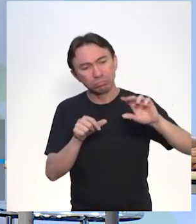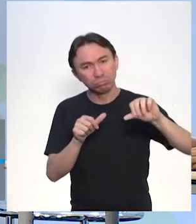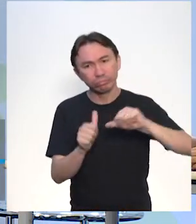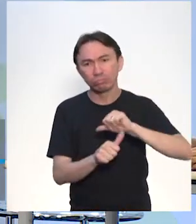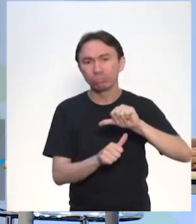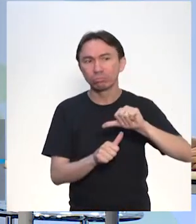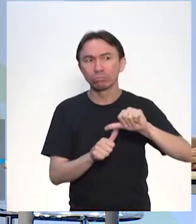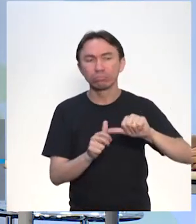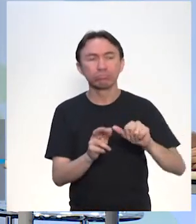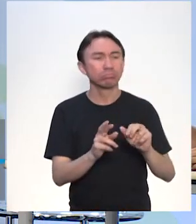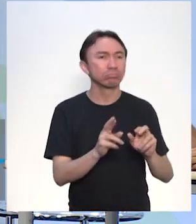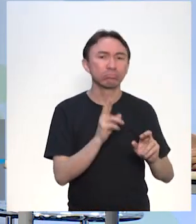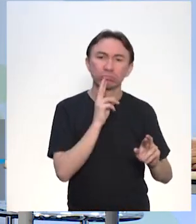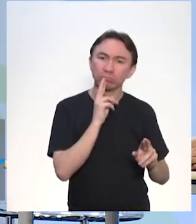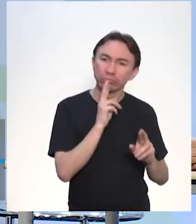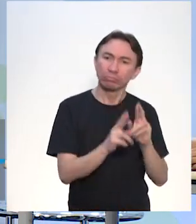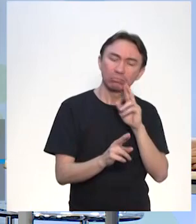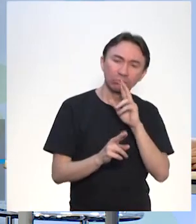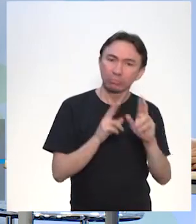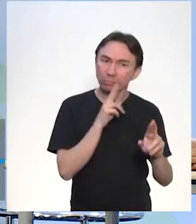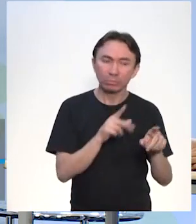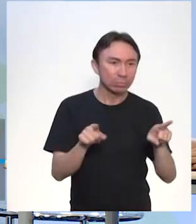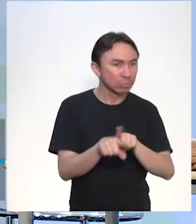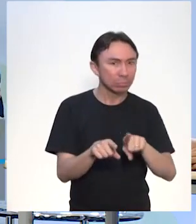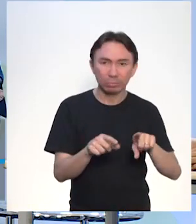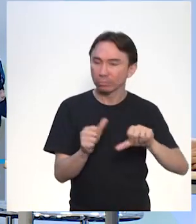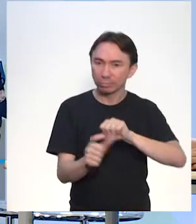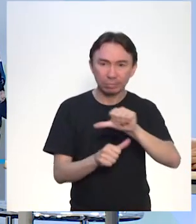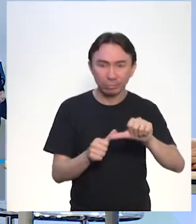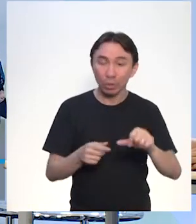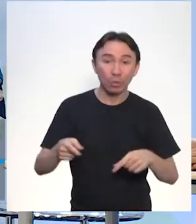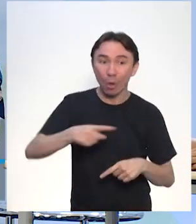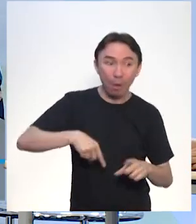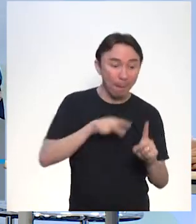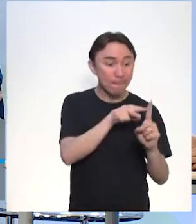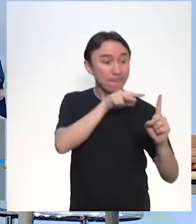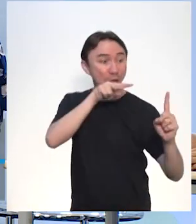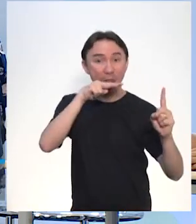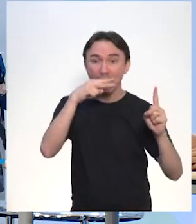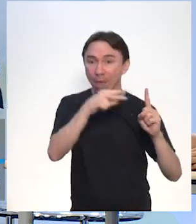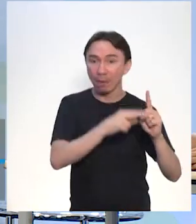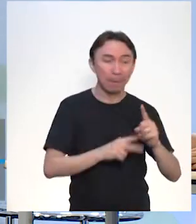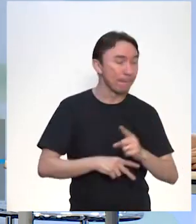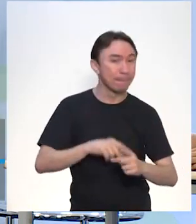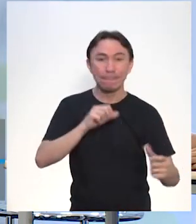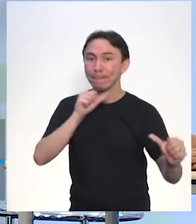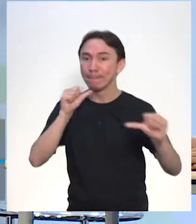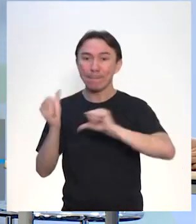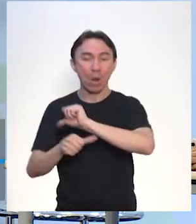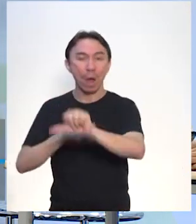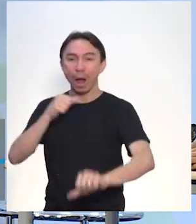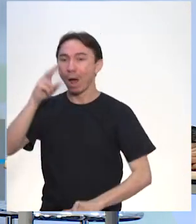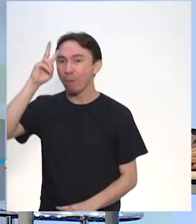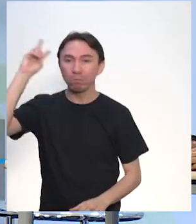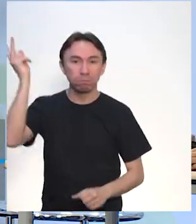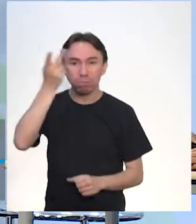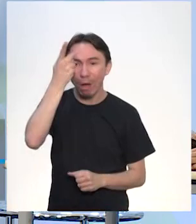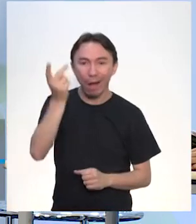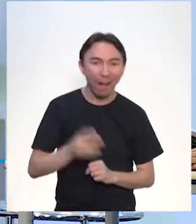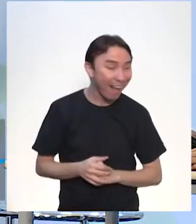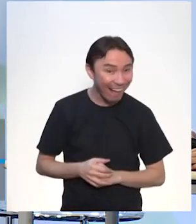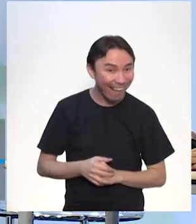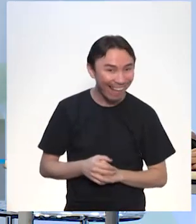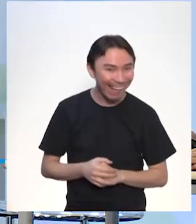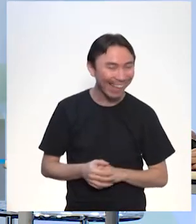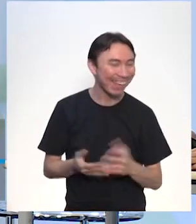nosso ponto de vista também muda. Então, na verdade, o que essa imagem nos mostra é que a imagem pode ser